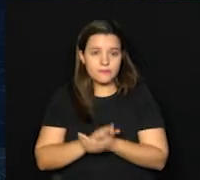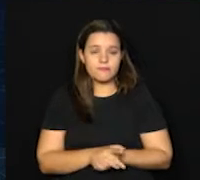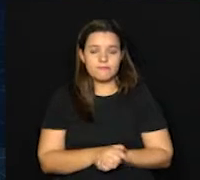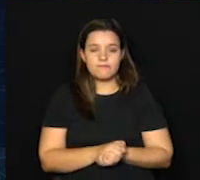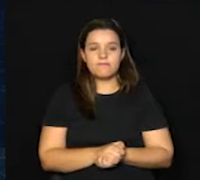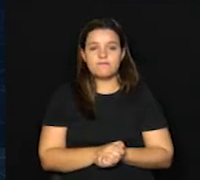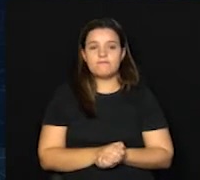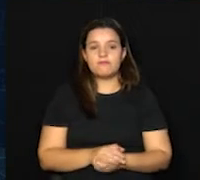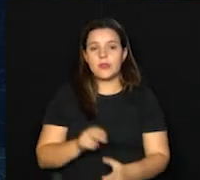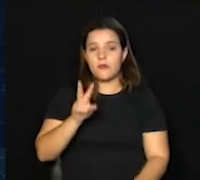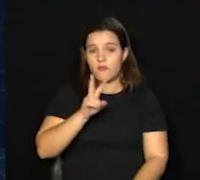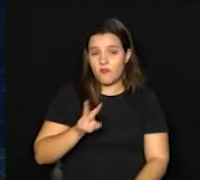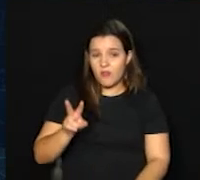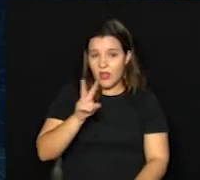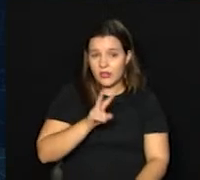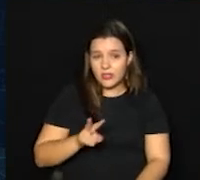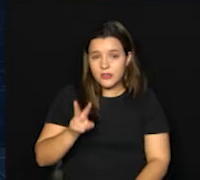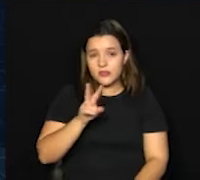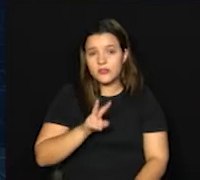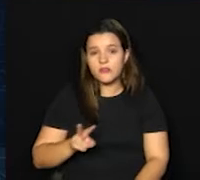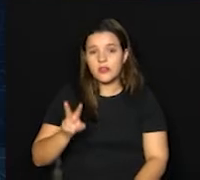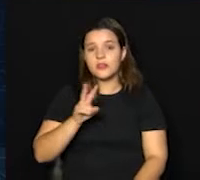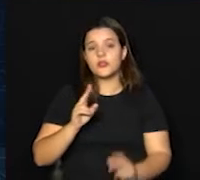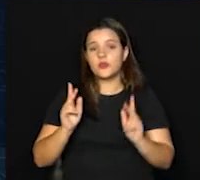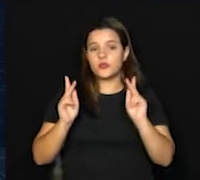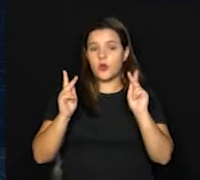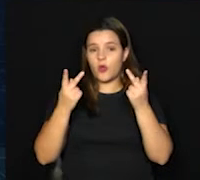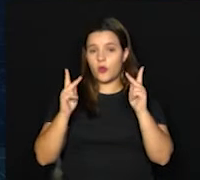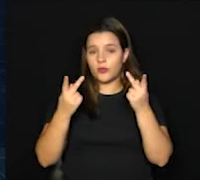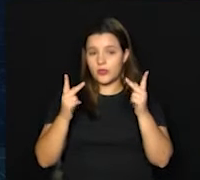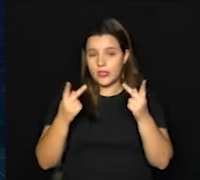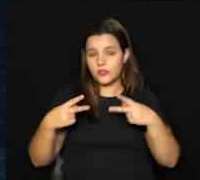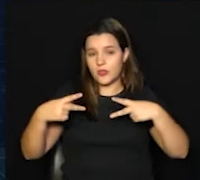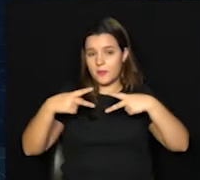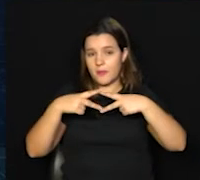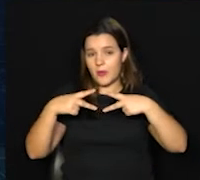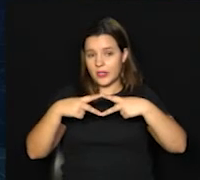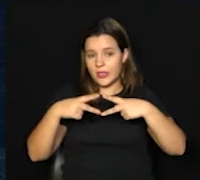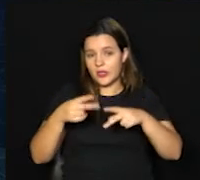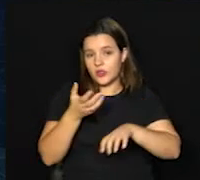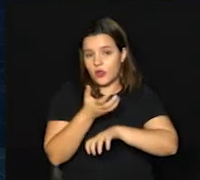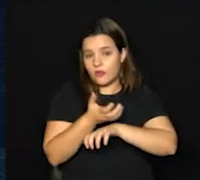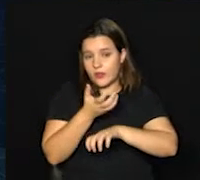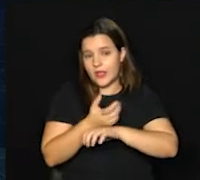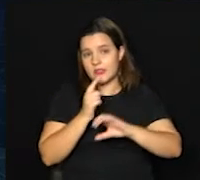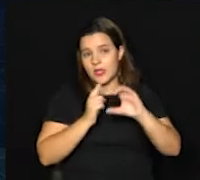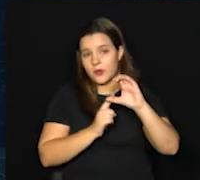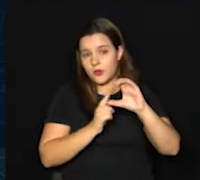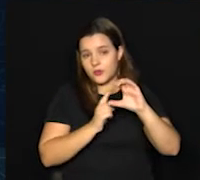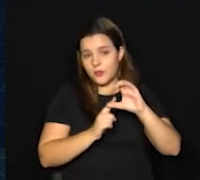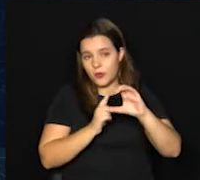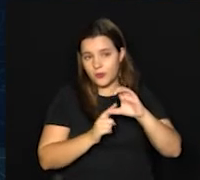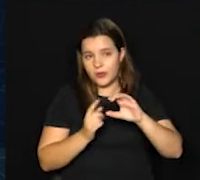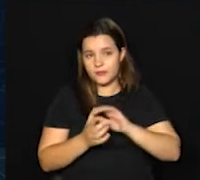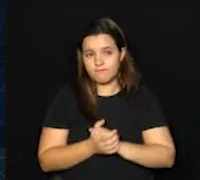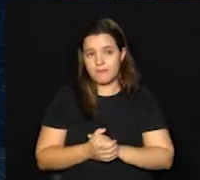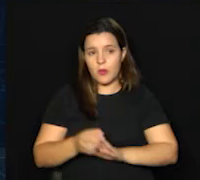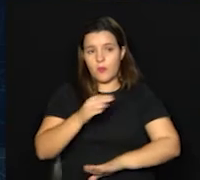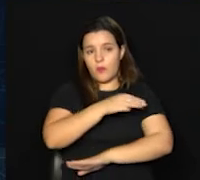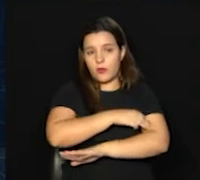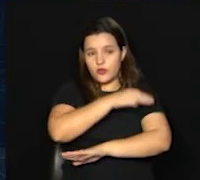Americana 159, seguida de Valinhos, Hortolândia, Paulínia, Nova Odessa,